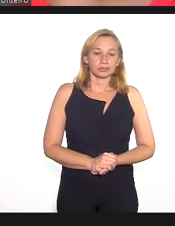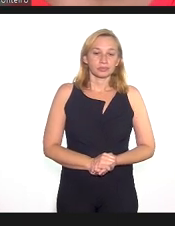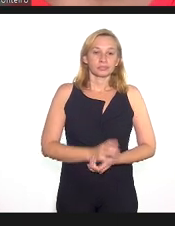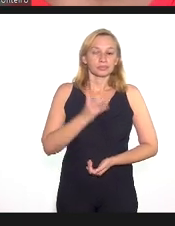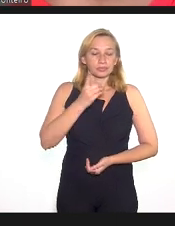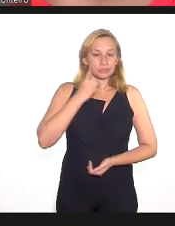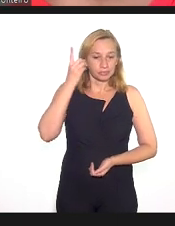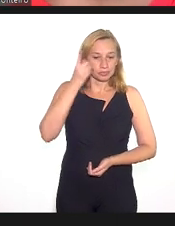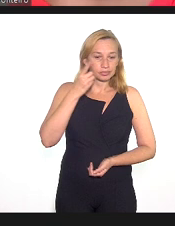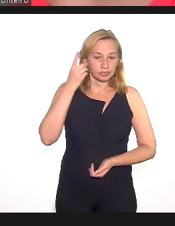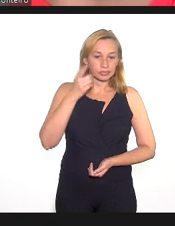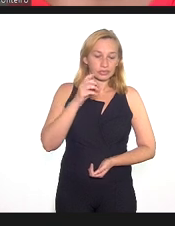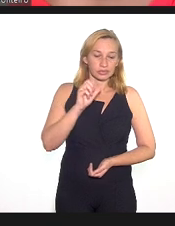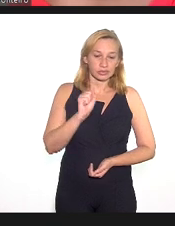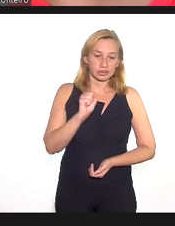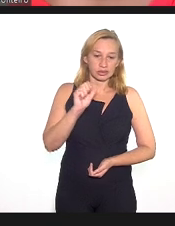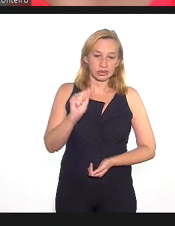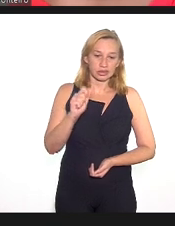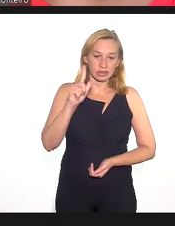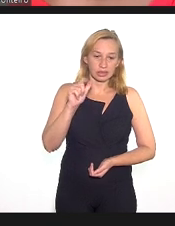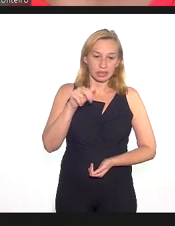Deputado Coronel Salema.